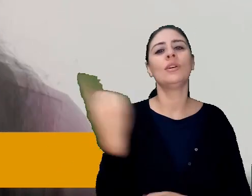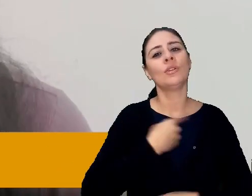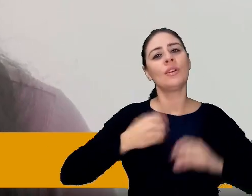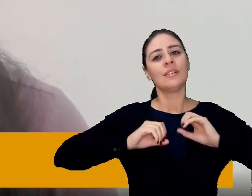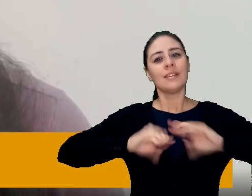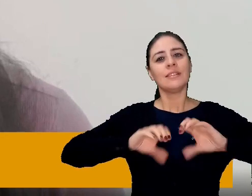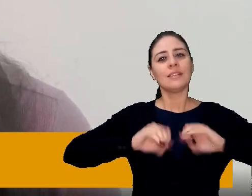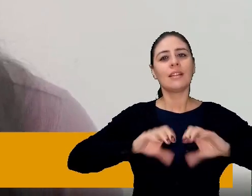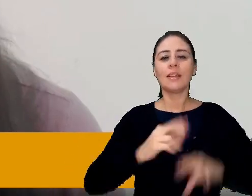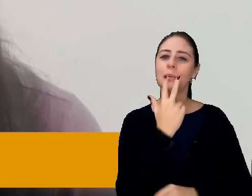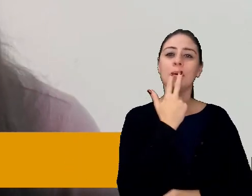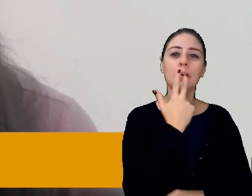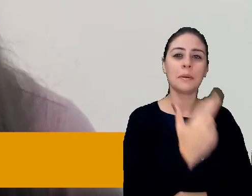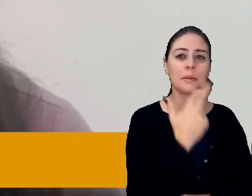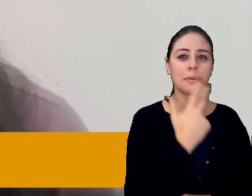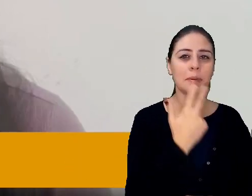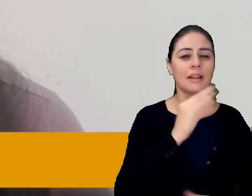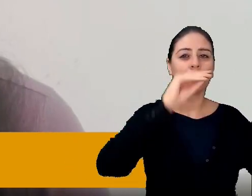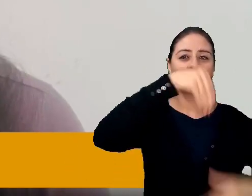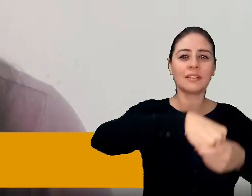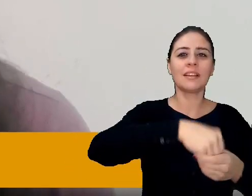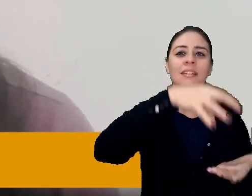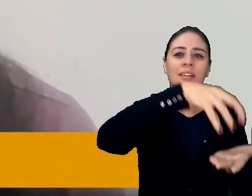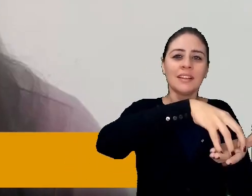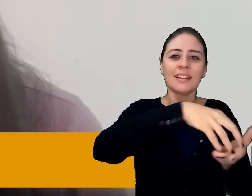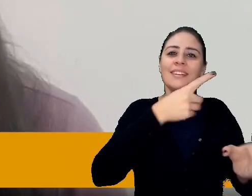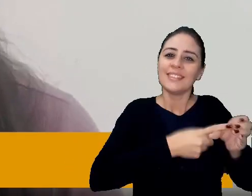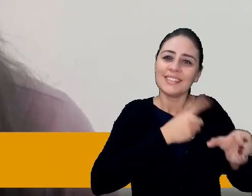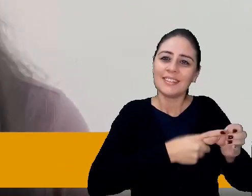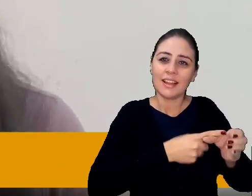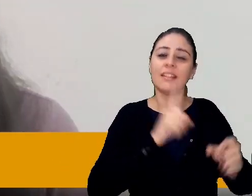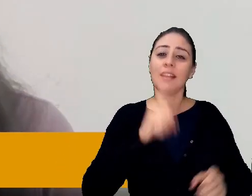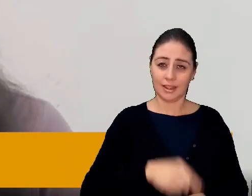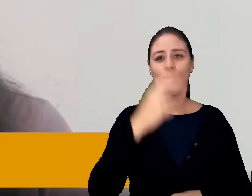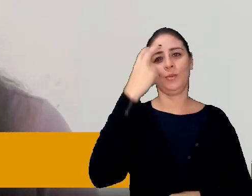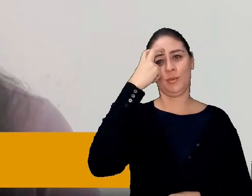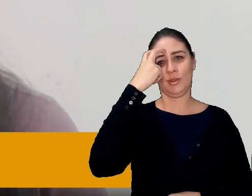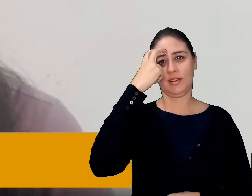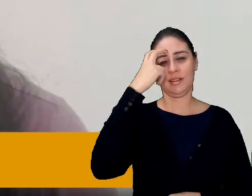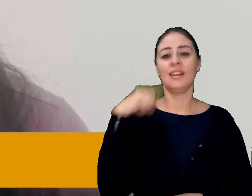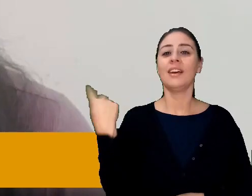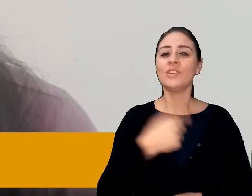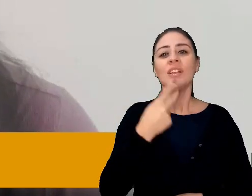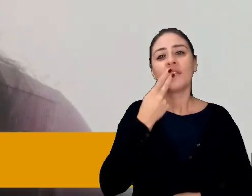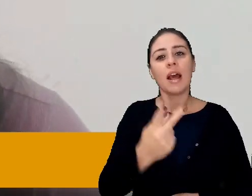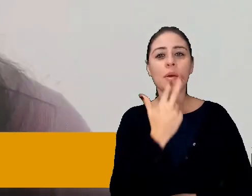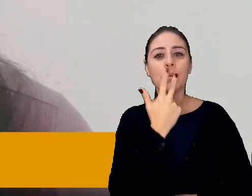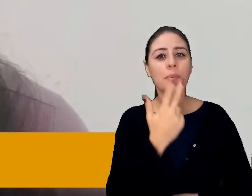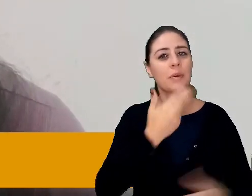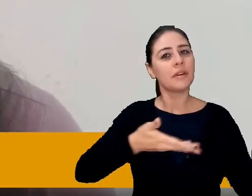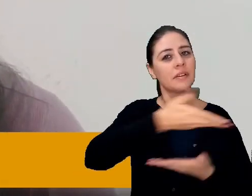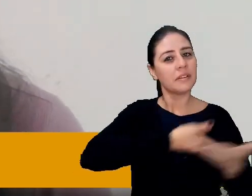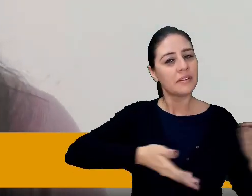oca, no meio da aldeia, que é essa dita aldeia urbana, isso já é cultura. Quando a gente fala a nossa língua entre a gente, ensina o